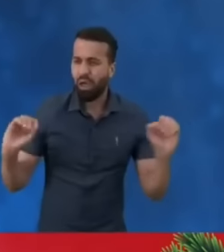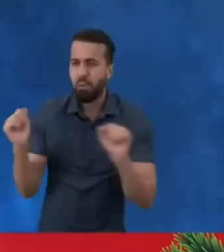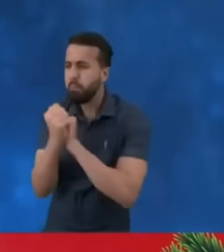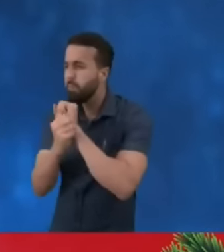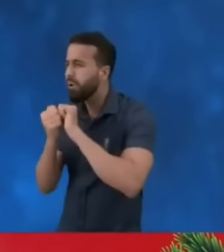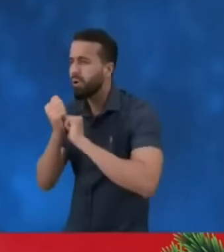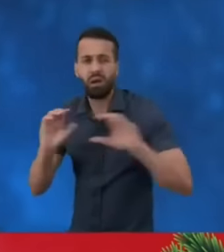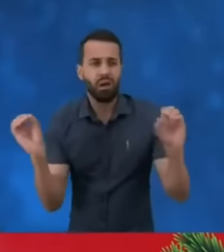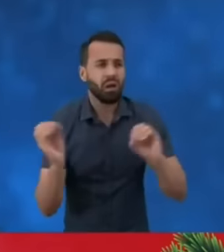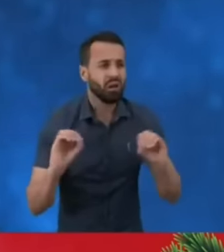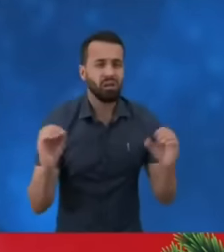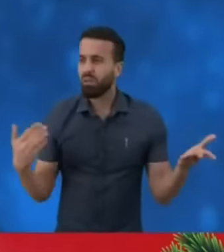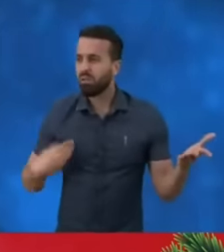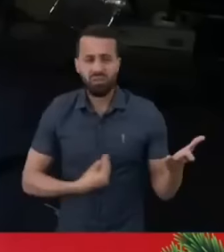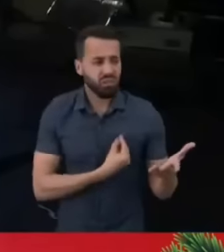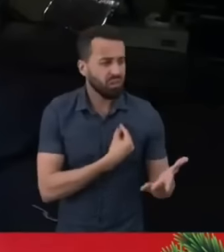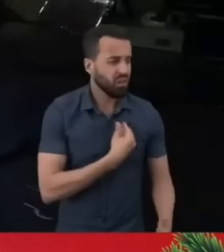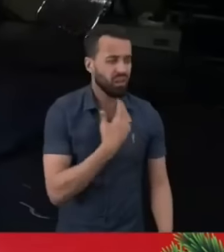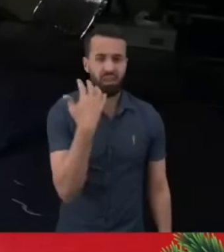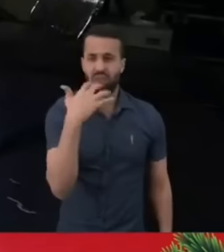tudo é sem graça.